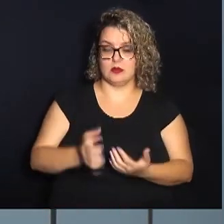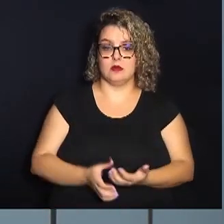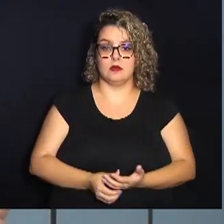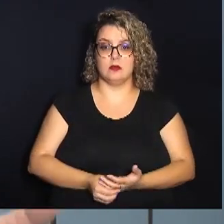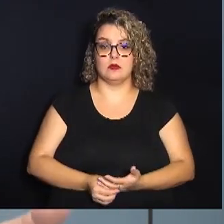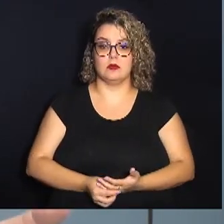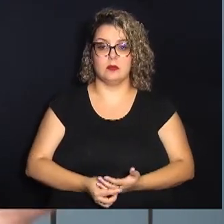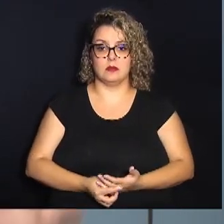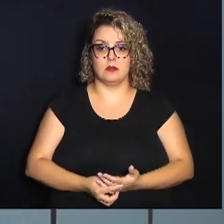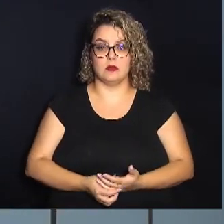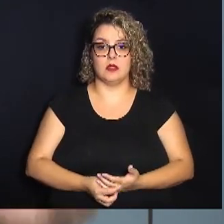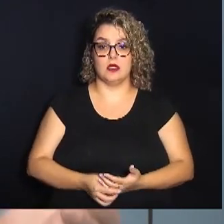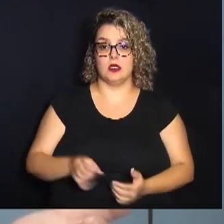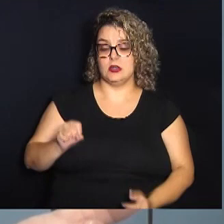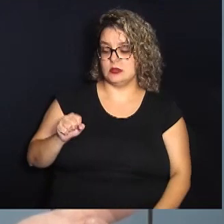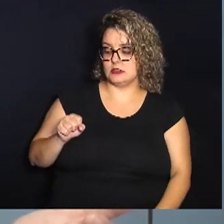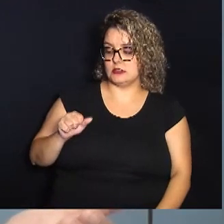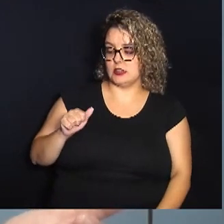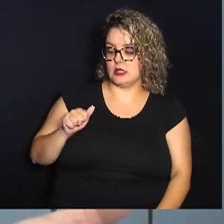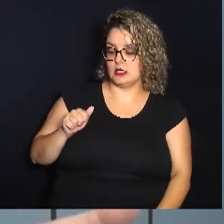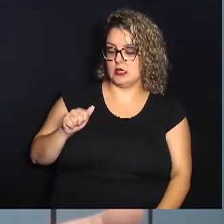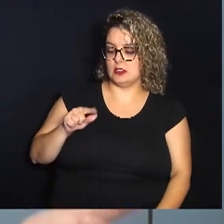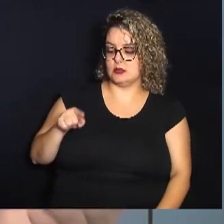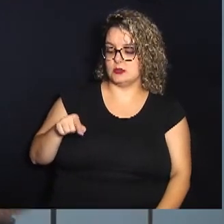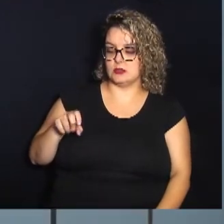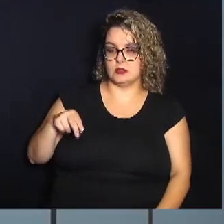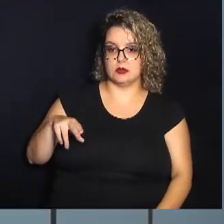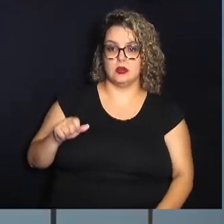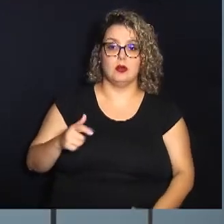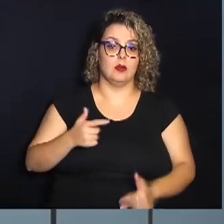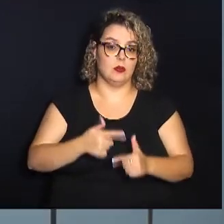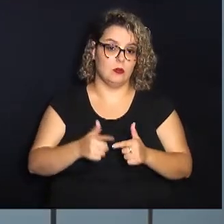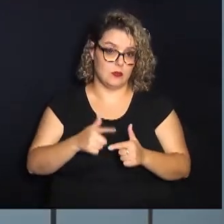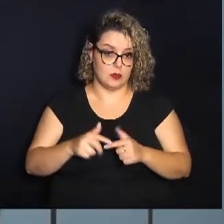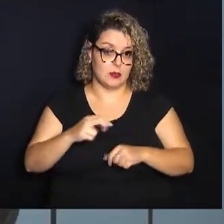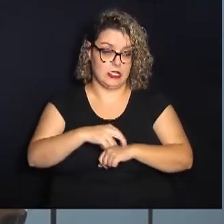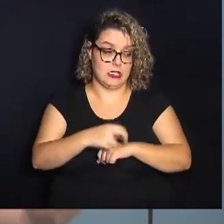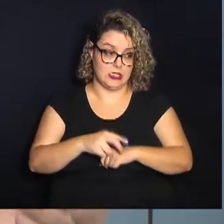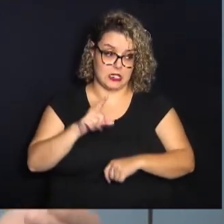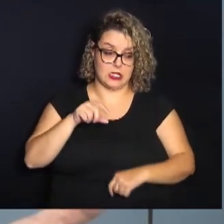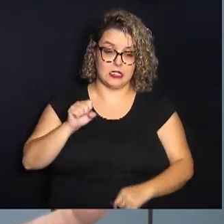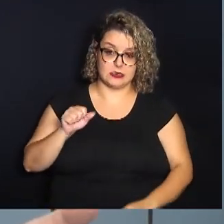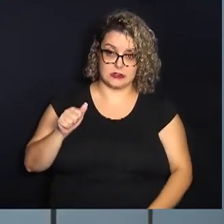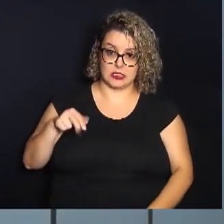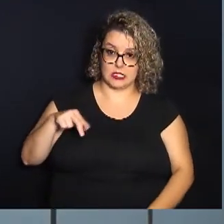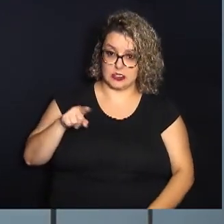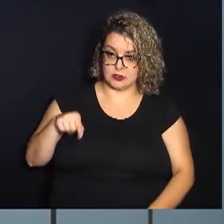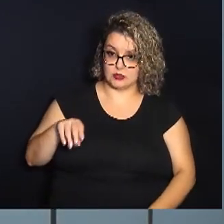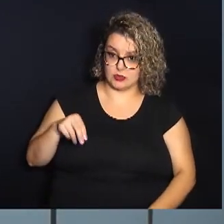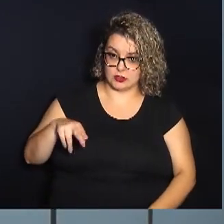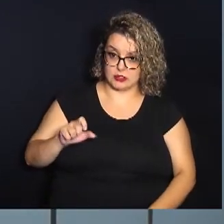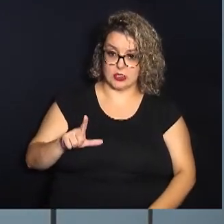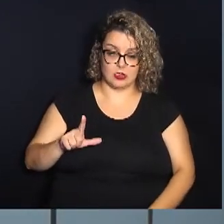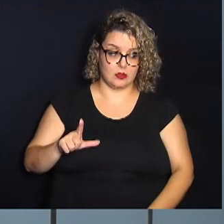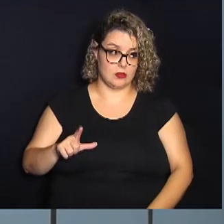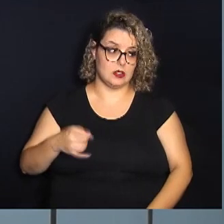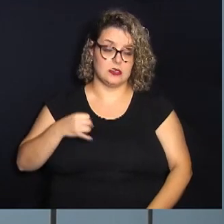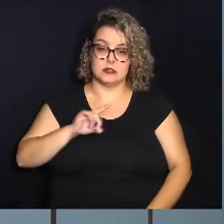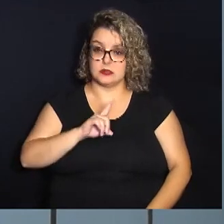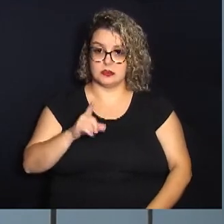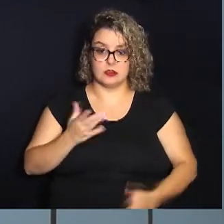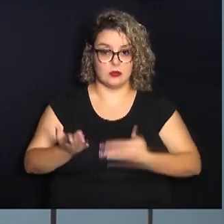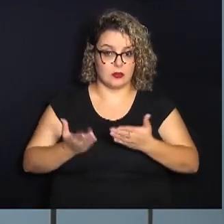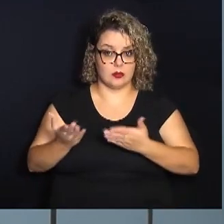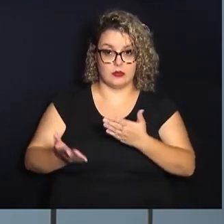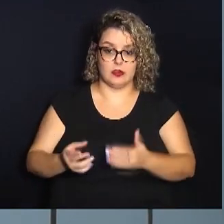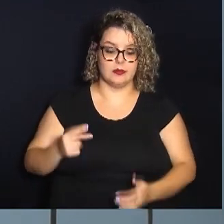são sazonais. Nós temos agora o problema da dengue, que é sazonal. E se a gente não tomar cuidado, ele vira eterno, ele vira